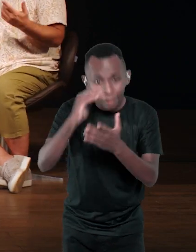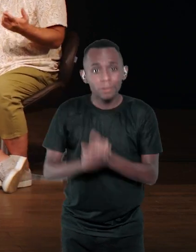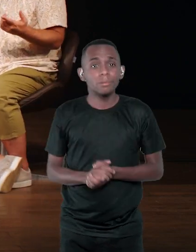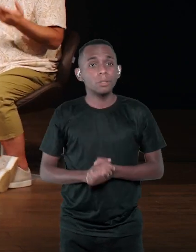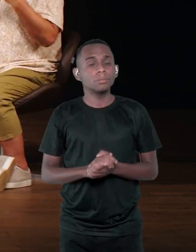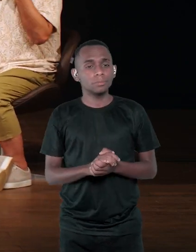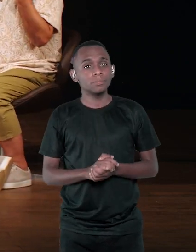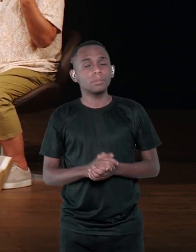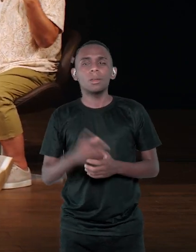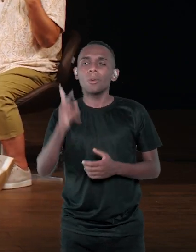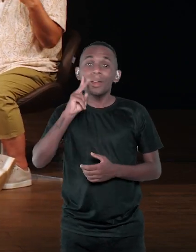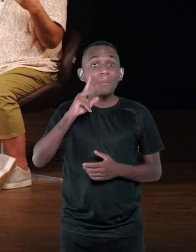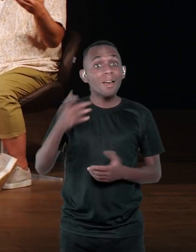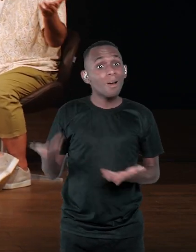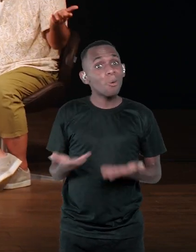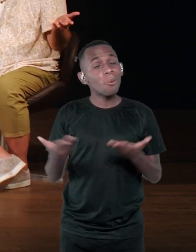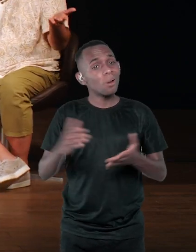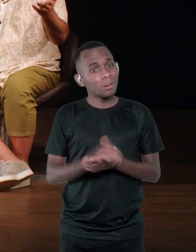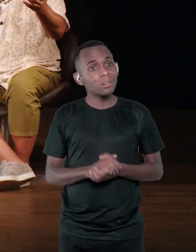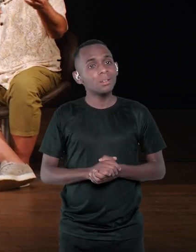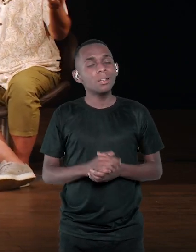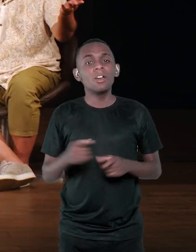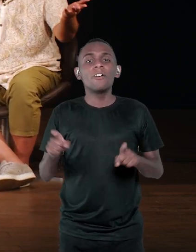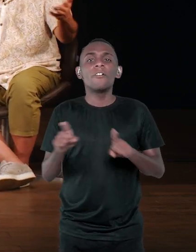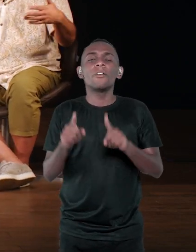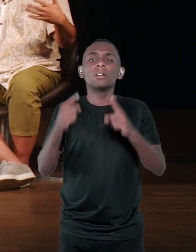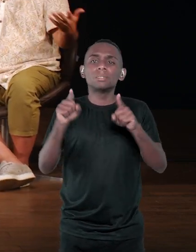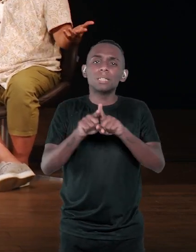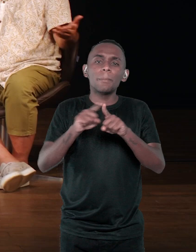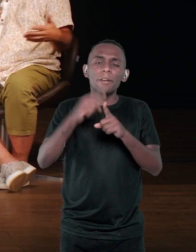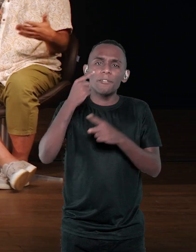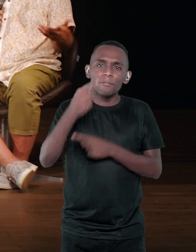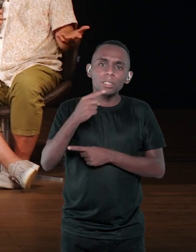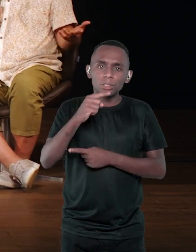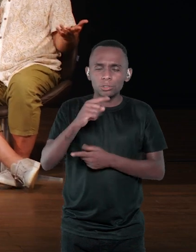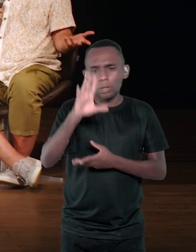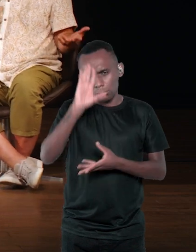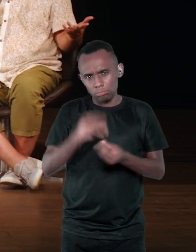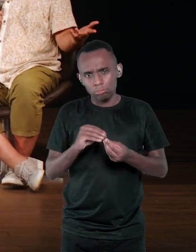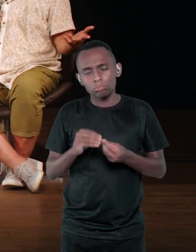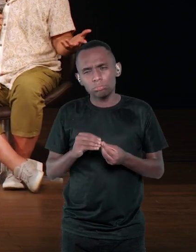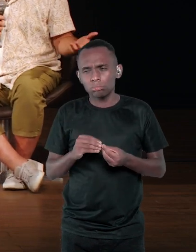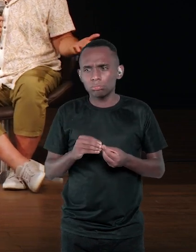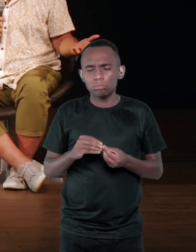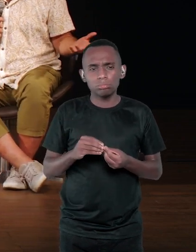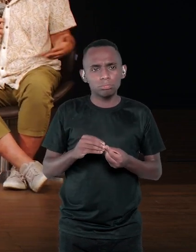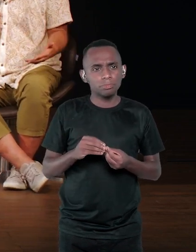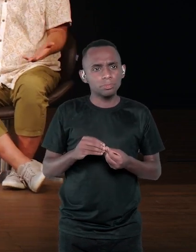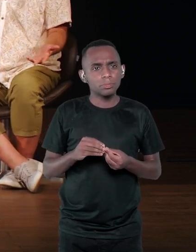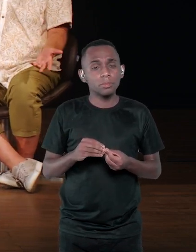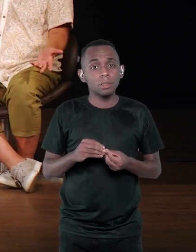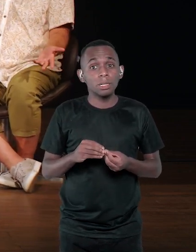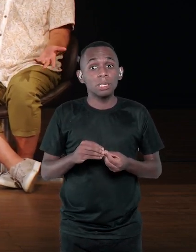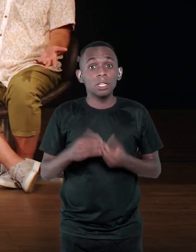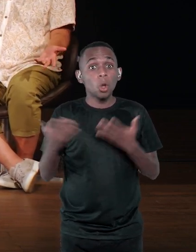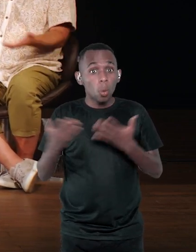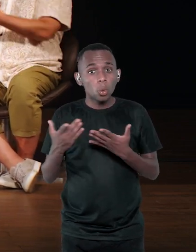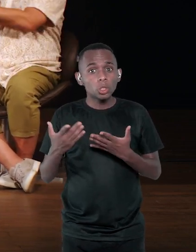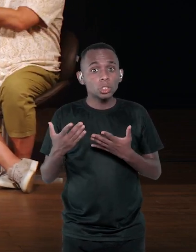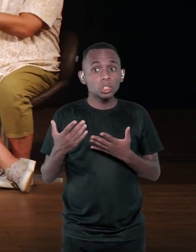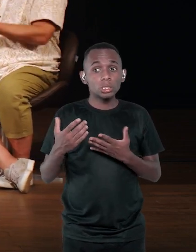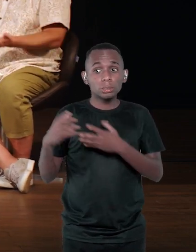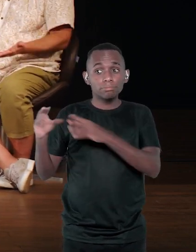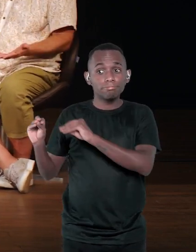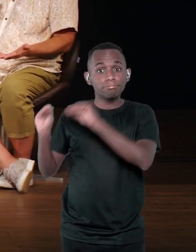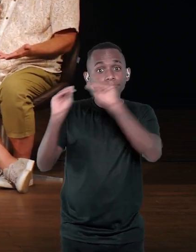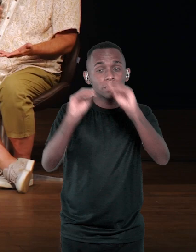aqui, lembrei disso agora, quando eu vejo também, a gente tem aqui, rapidamente contei, são uns 80 pessoas aqui que saíram de casa hoje. Podiam estar